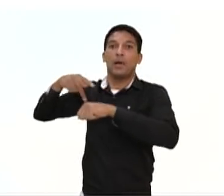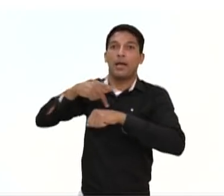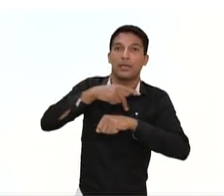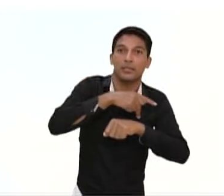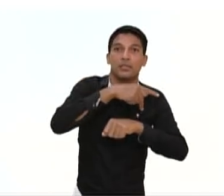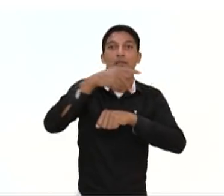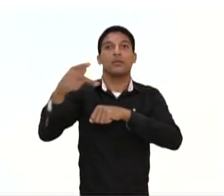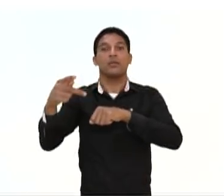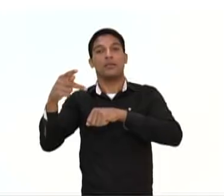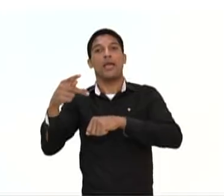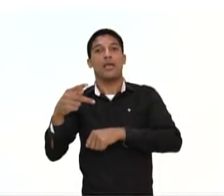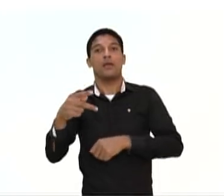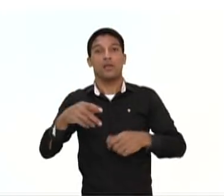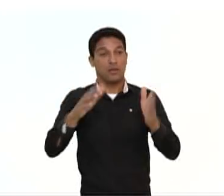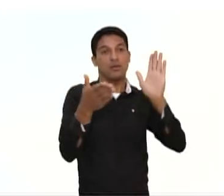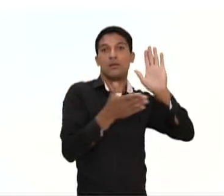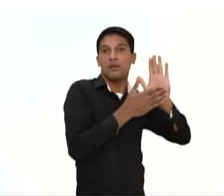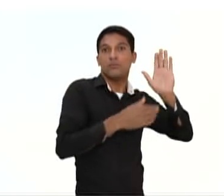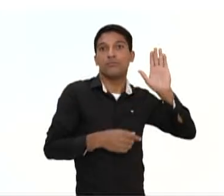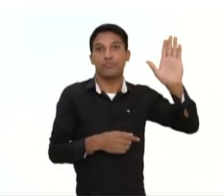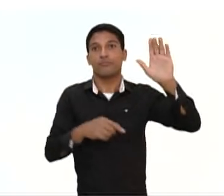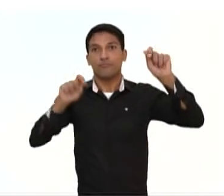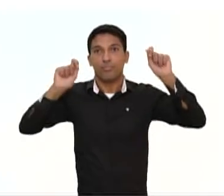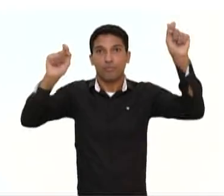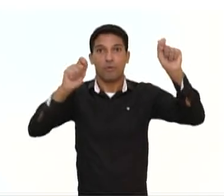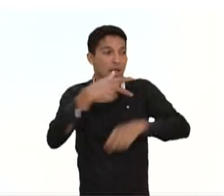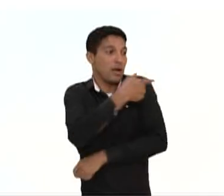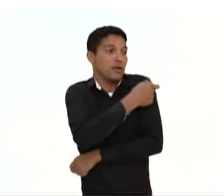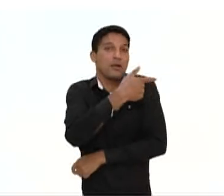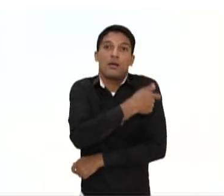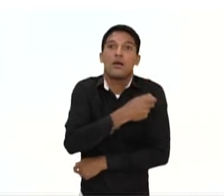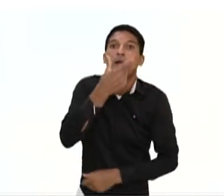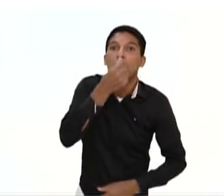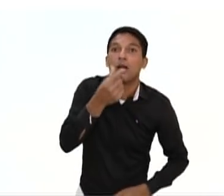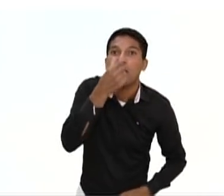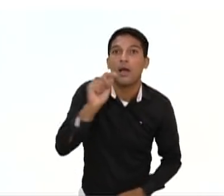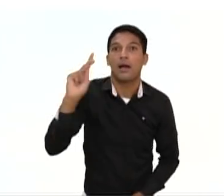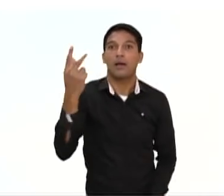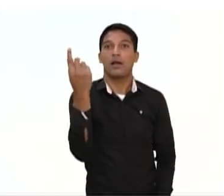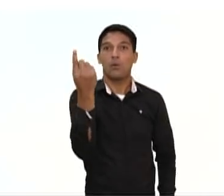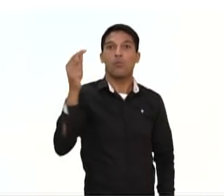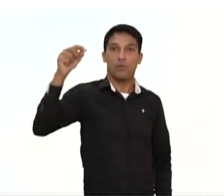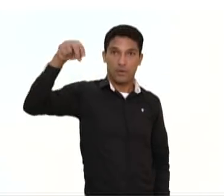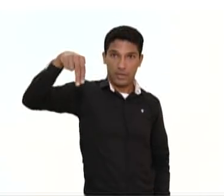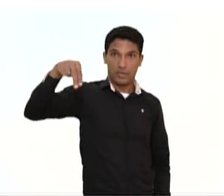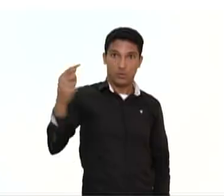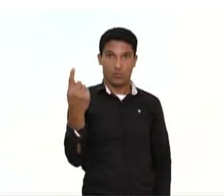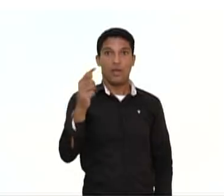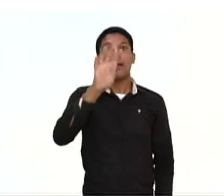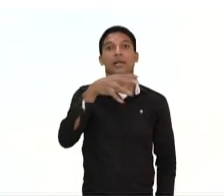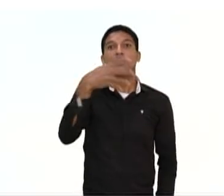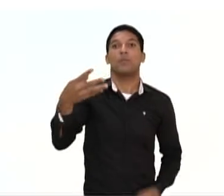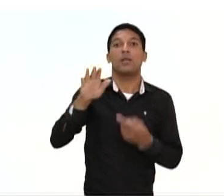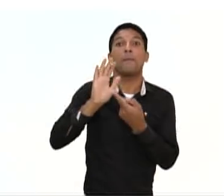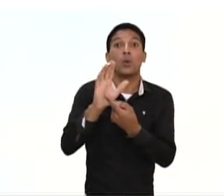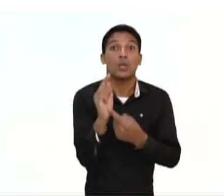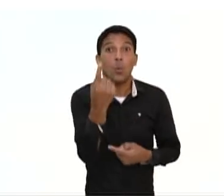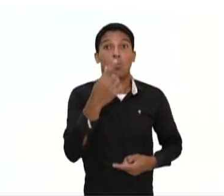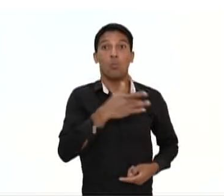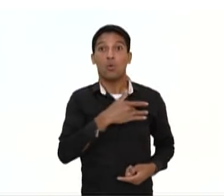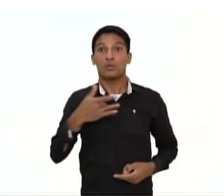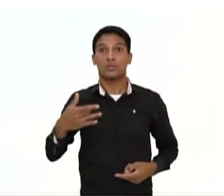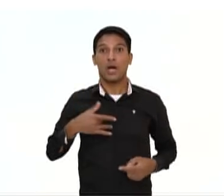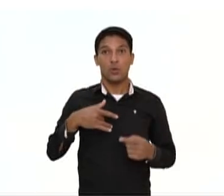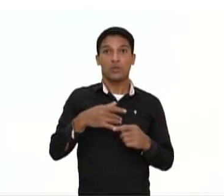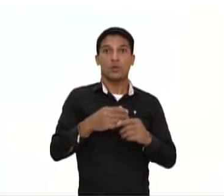suína H1N1. A tabela mostra dados específicos de um único posto de vacinação. Então, vou dar um tempinho para vocês copiarem aí